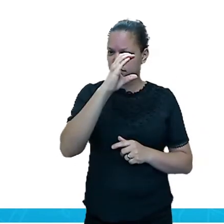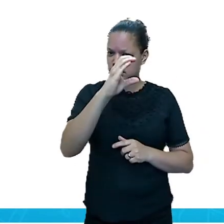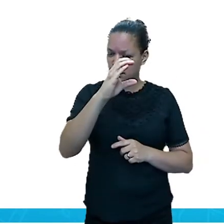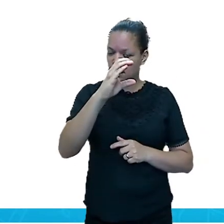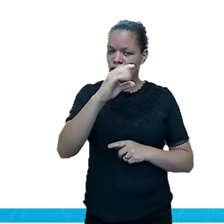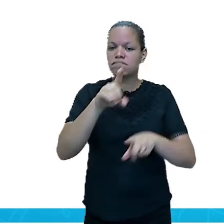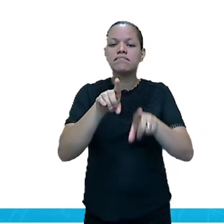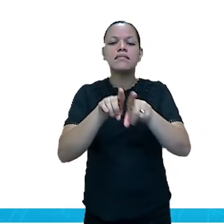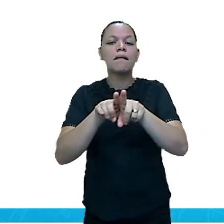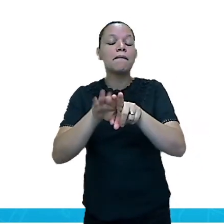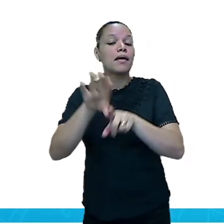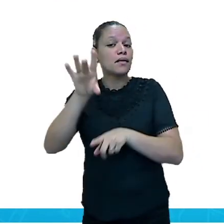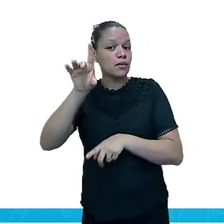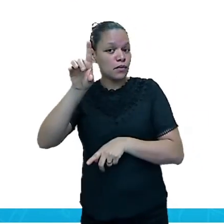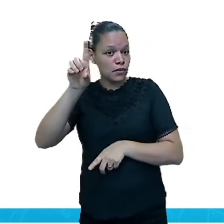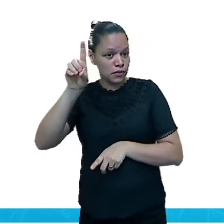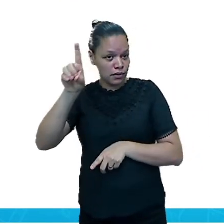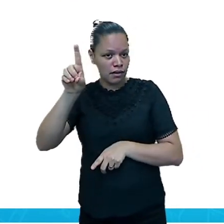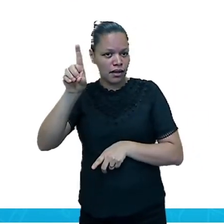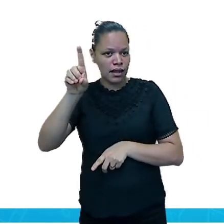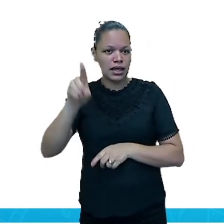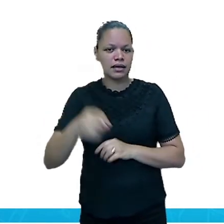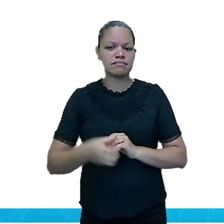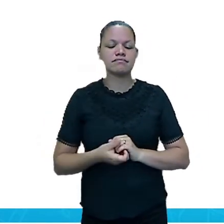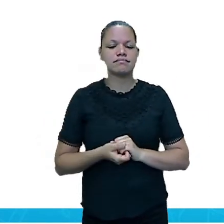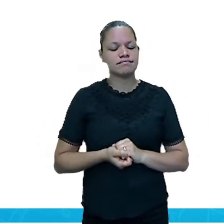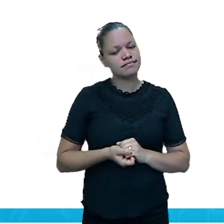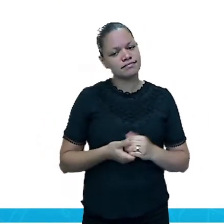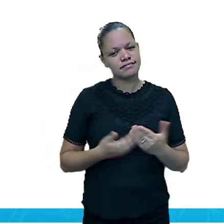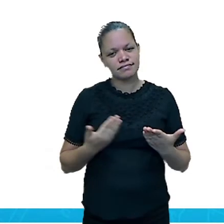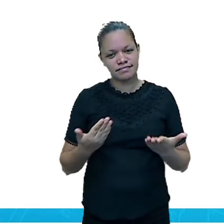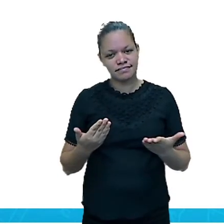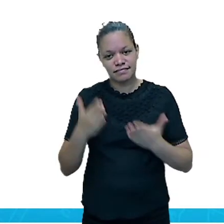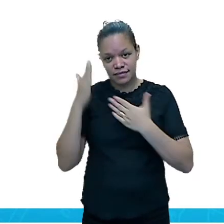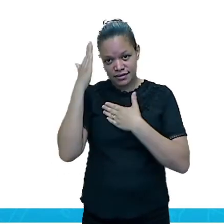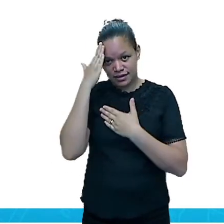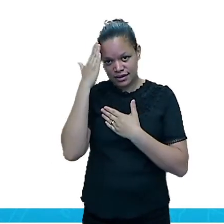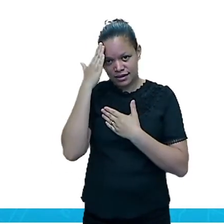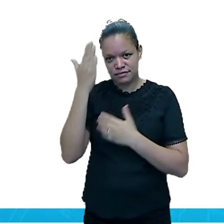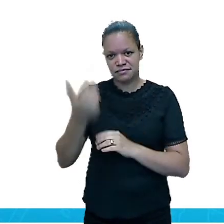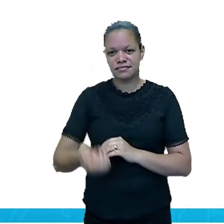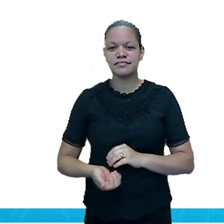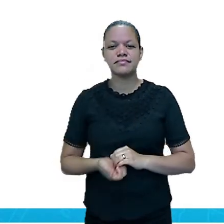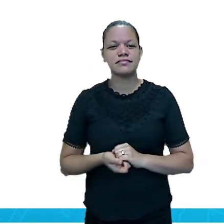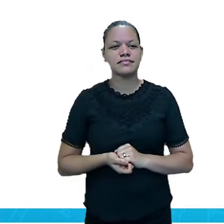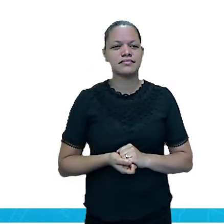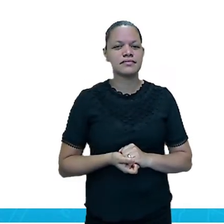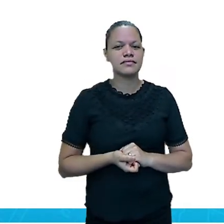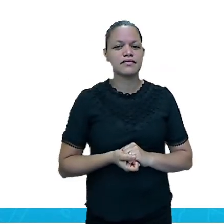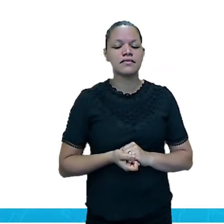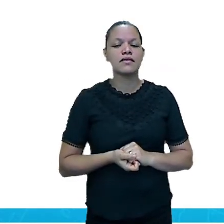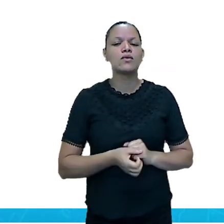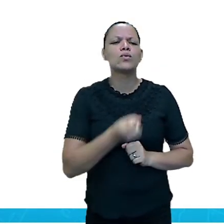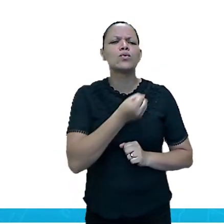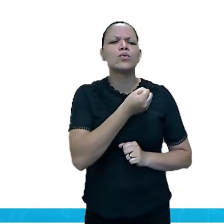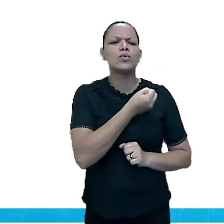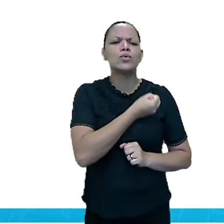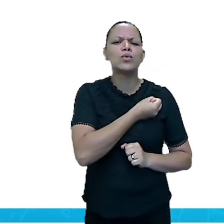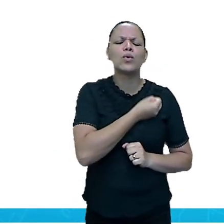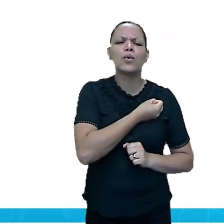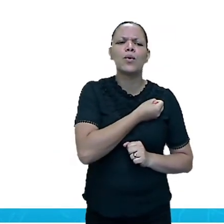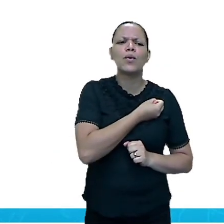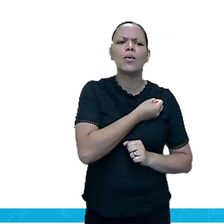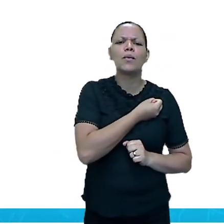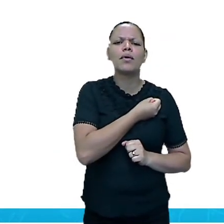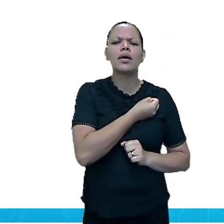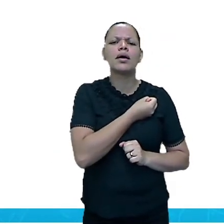C e o D. Seria 500 a letra D menos 100. E o número 900,